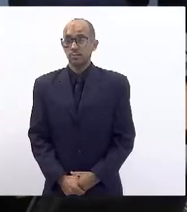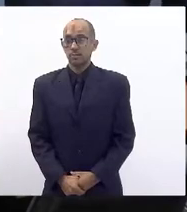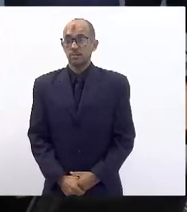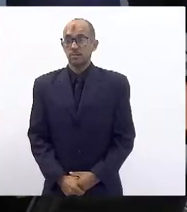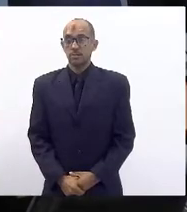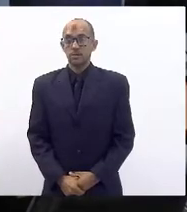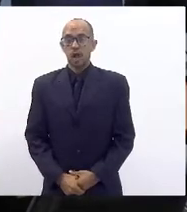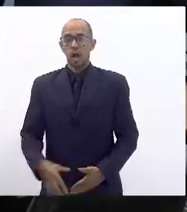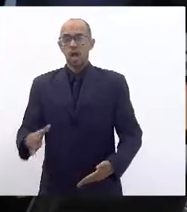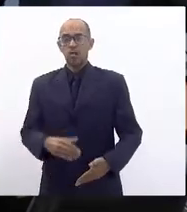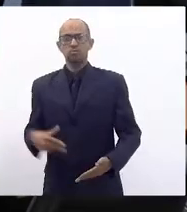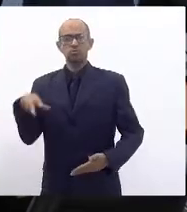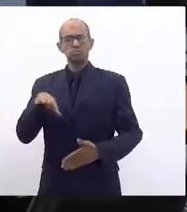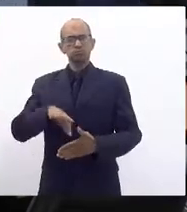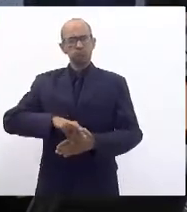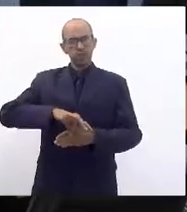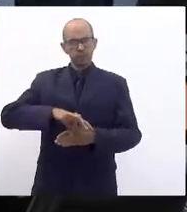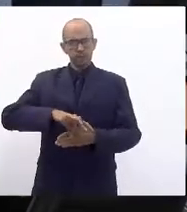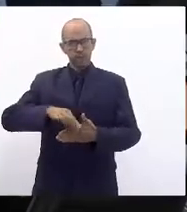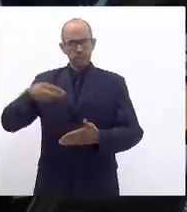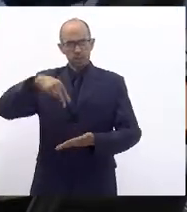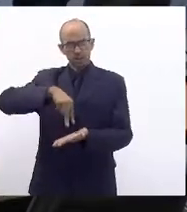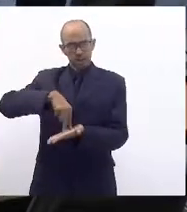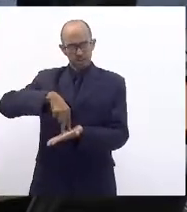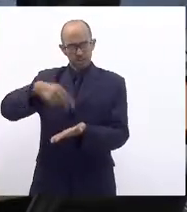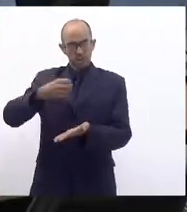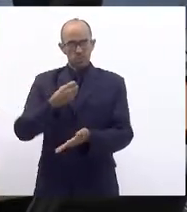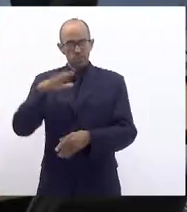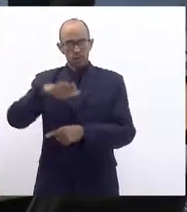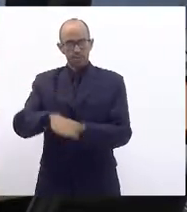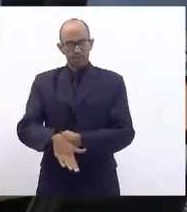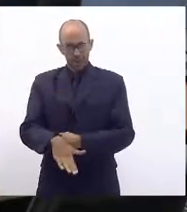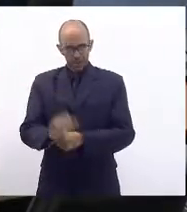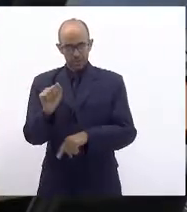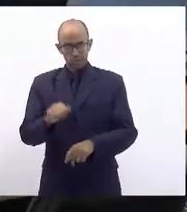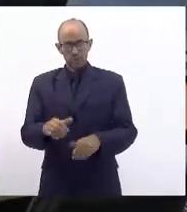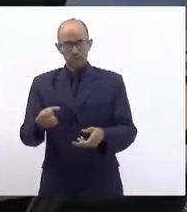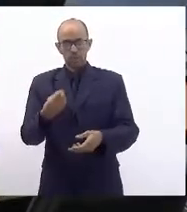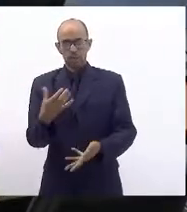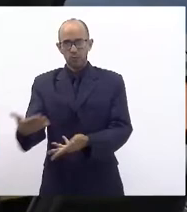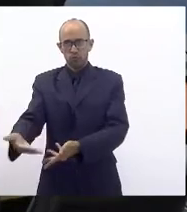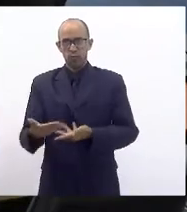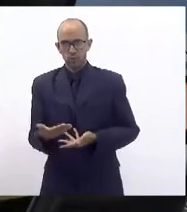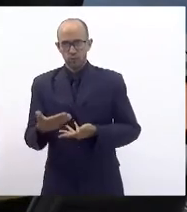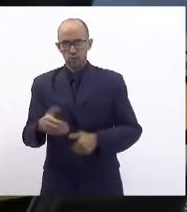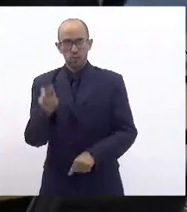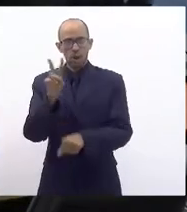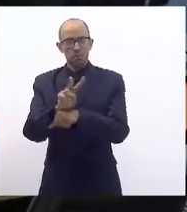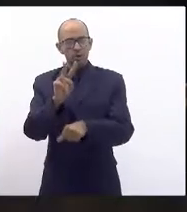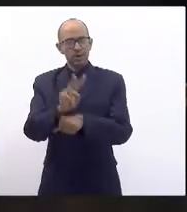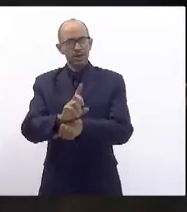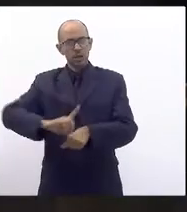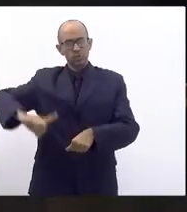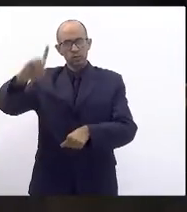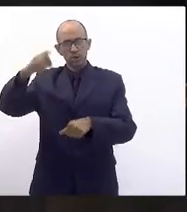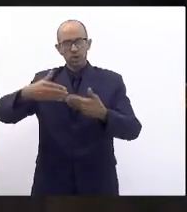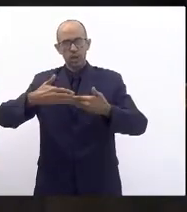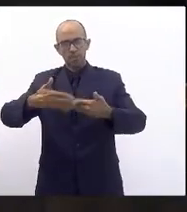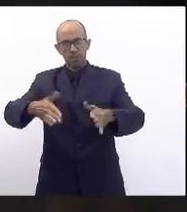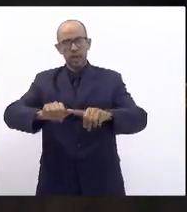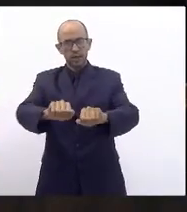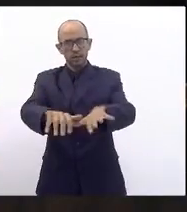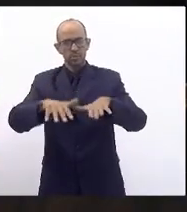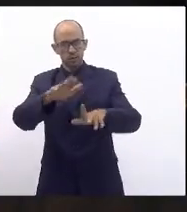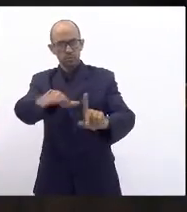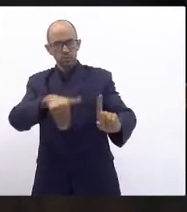as autoridades presentes em óleos e hoje boa tarde sejam todos bem-vindos sob a proteção de Deus declara aberta a sessão solene